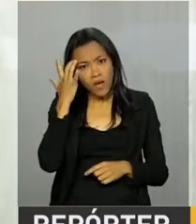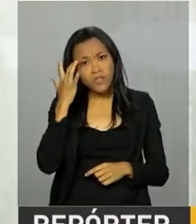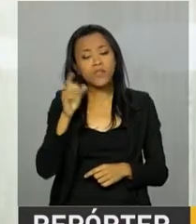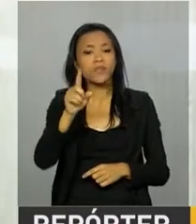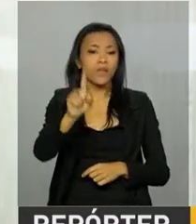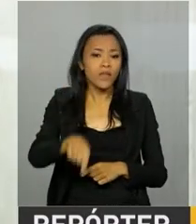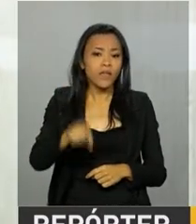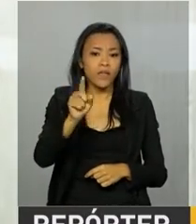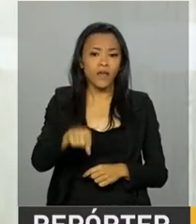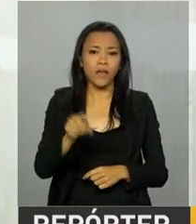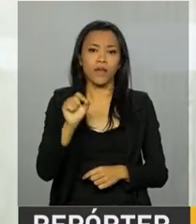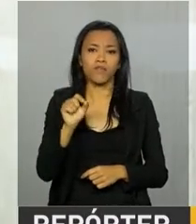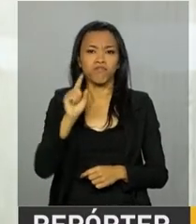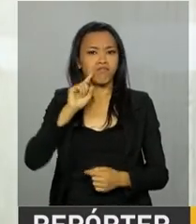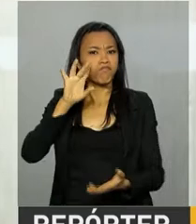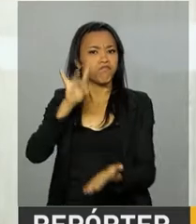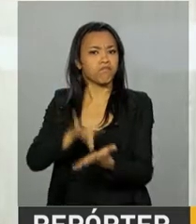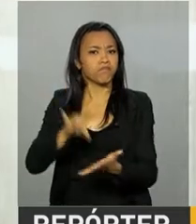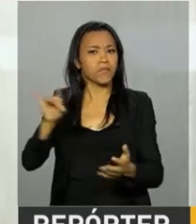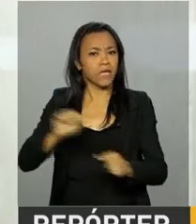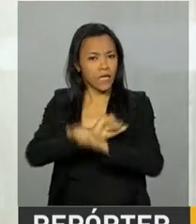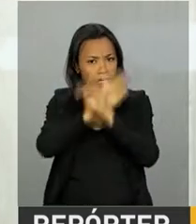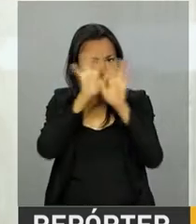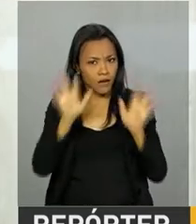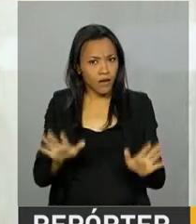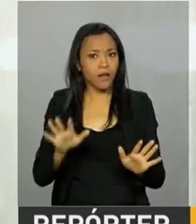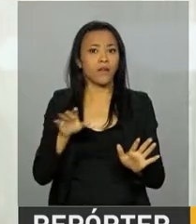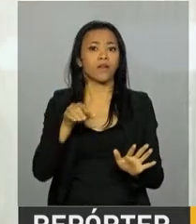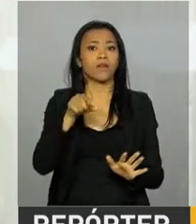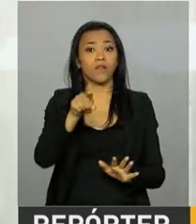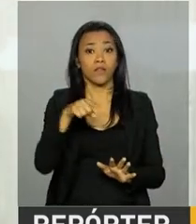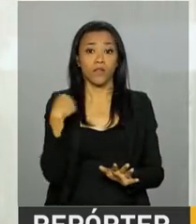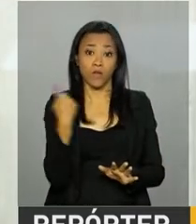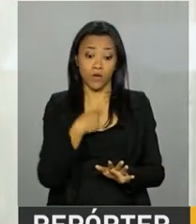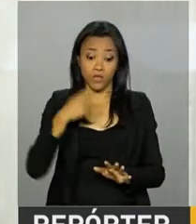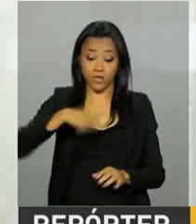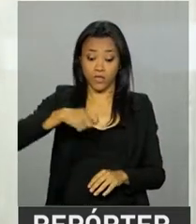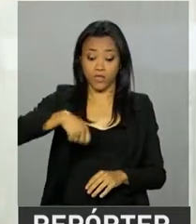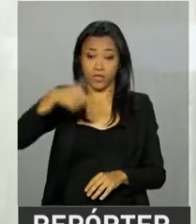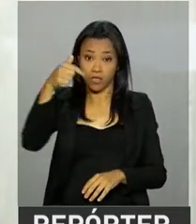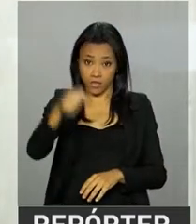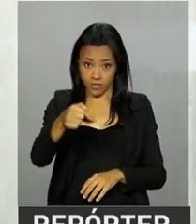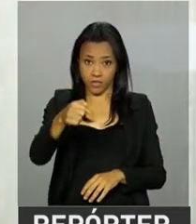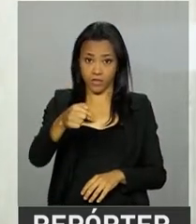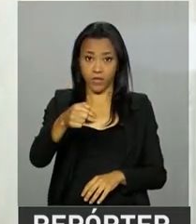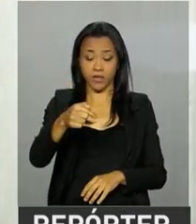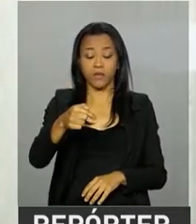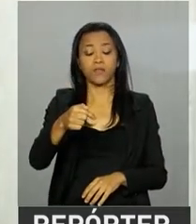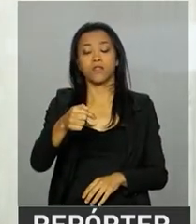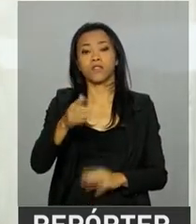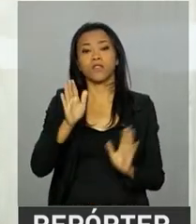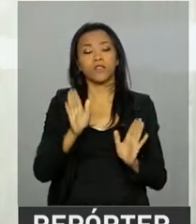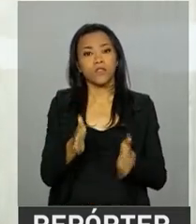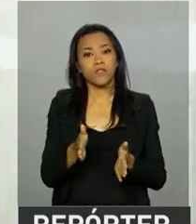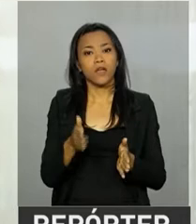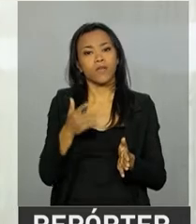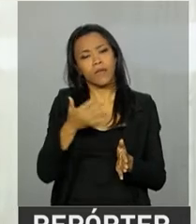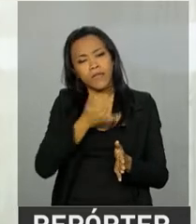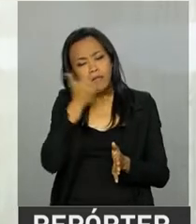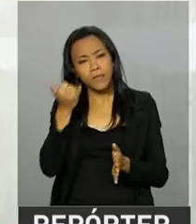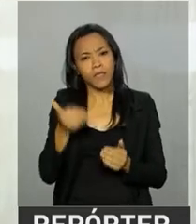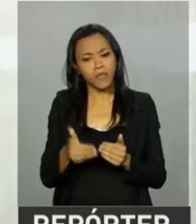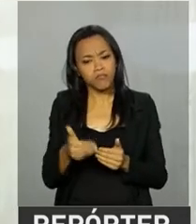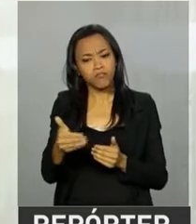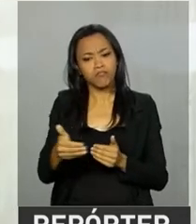realista claramente a gente está no sétimo mês do ano a depender do comportamento ela